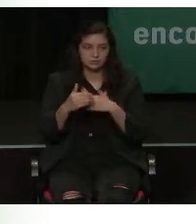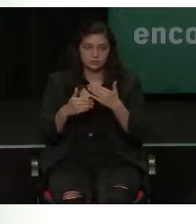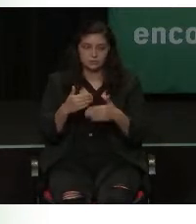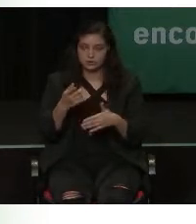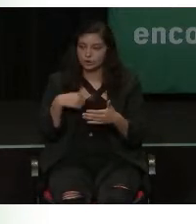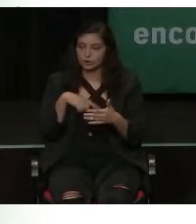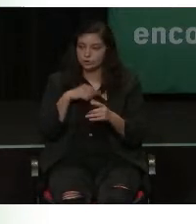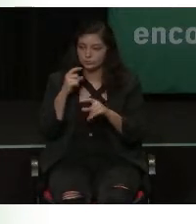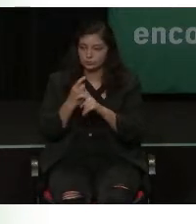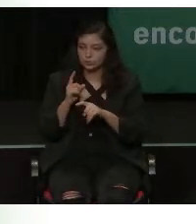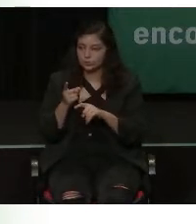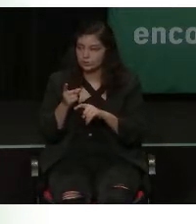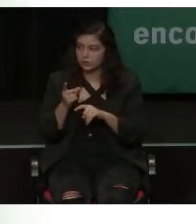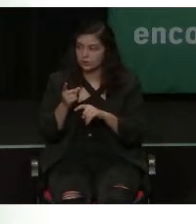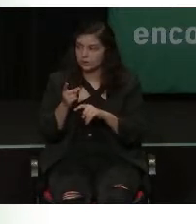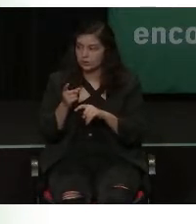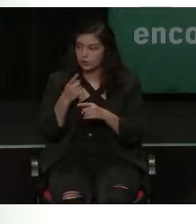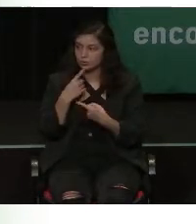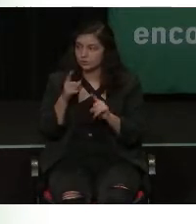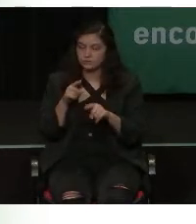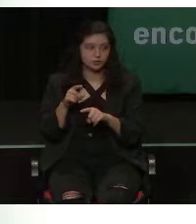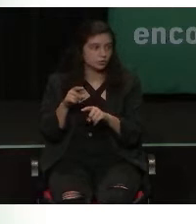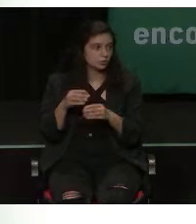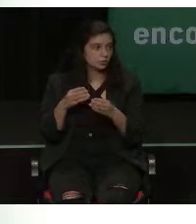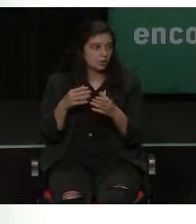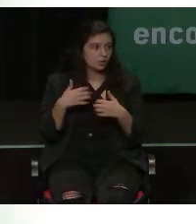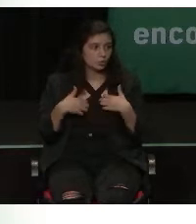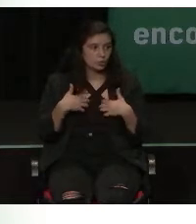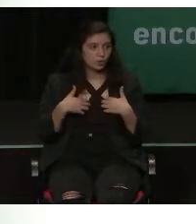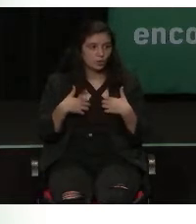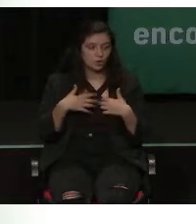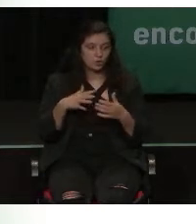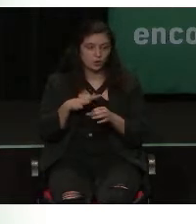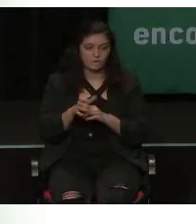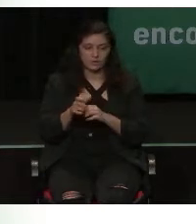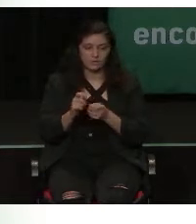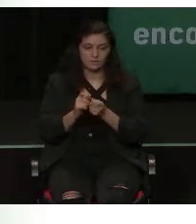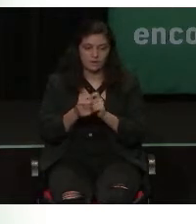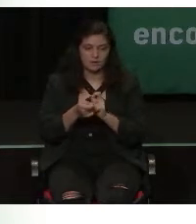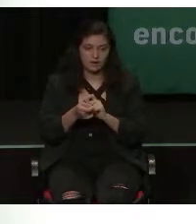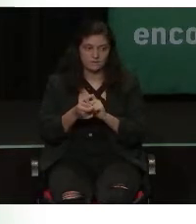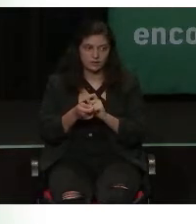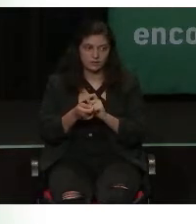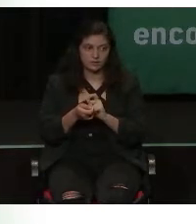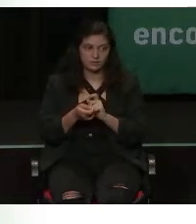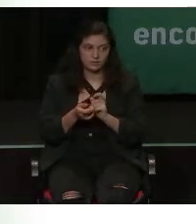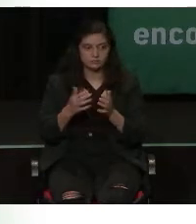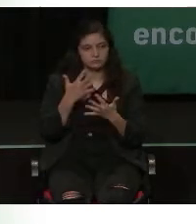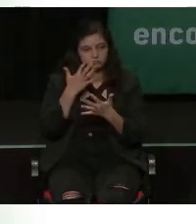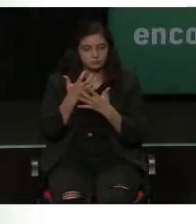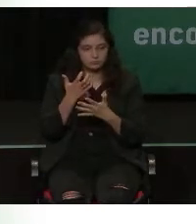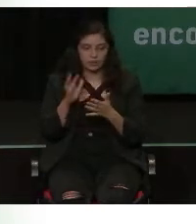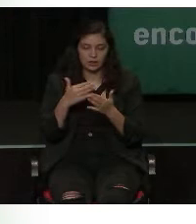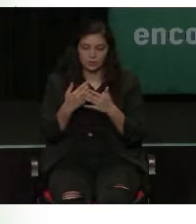que nós verificamos? Verificamos que, uma vez mais, o medo ao Covid é uma variável que foi significativa, portanto, é um